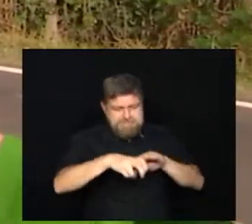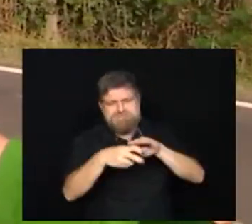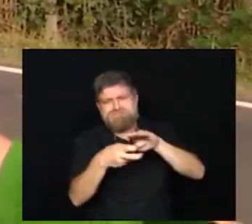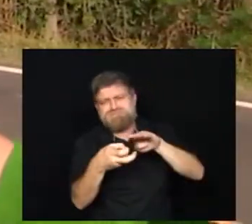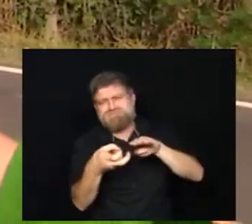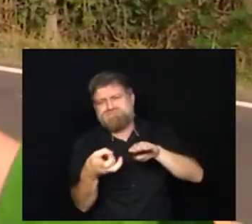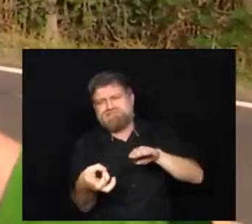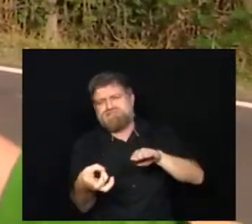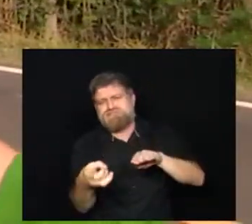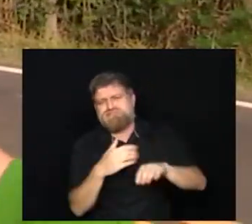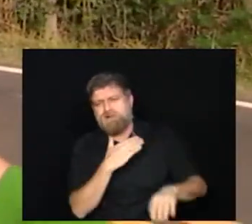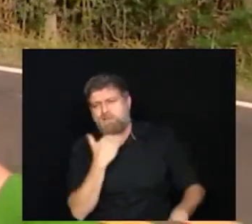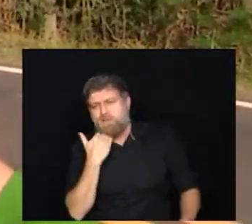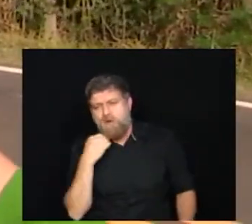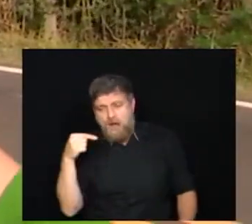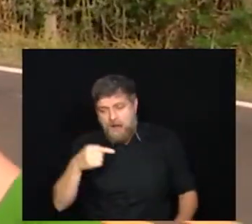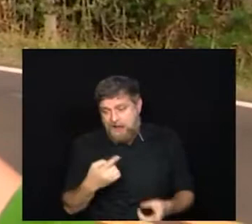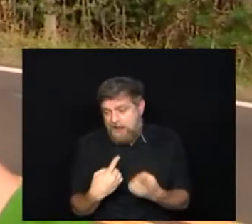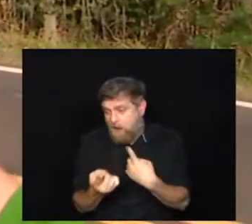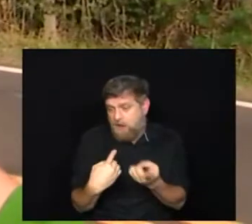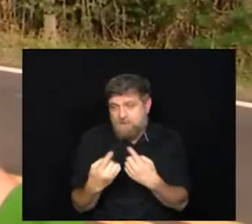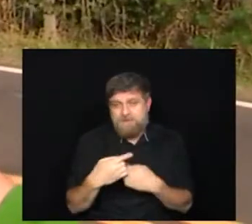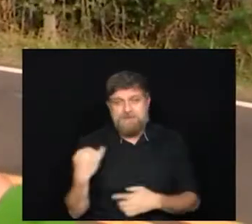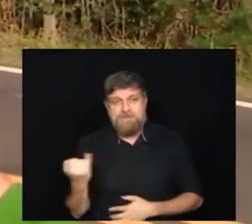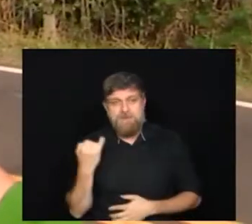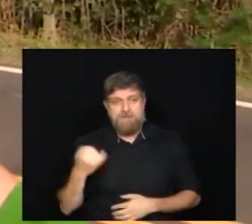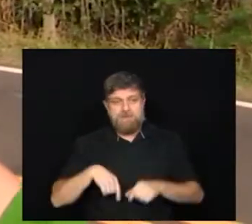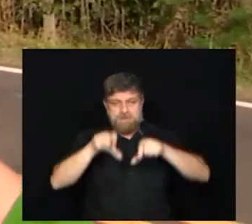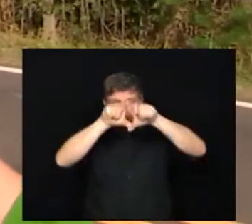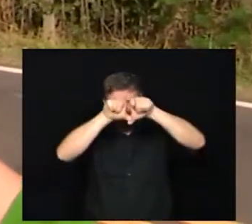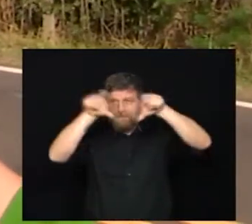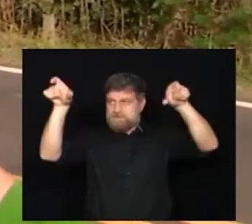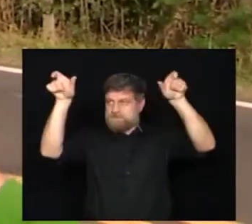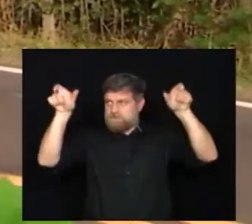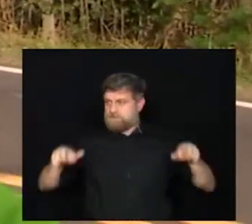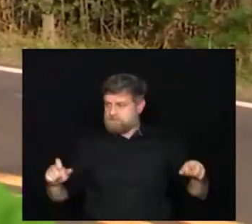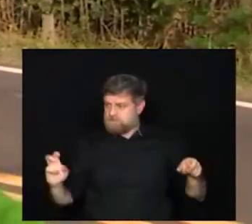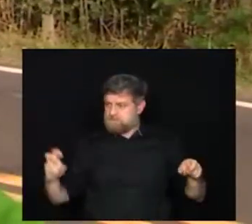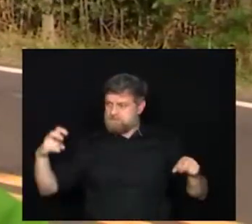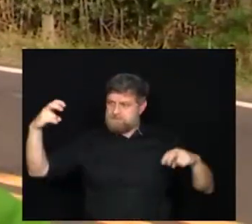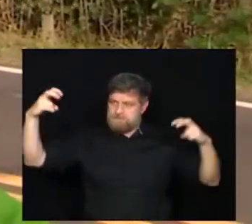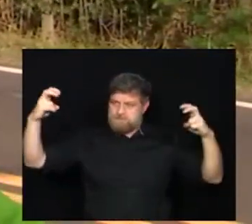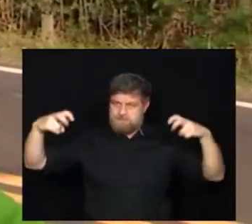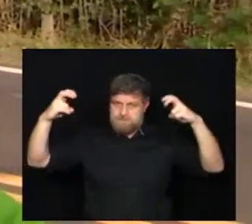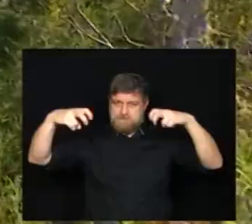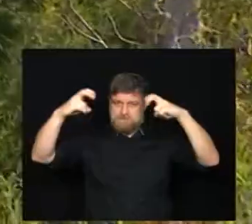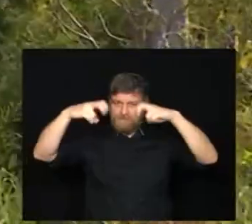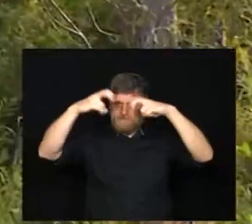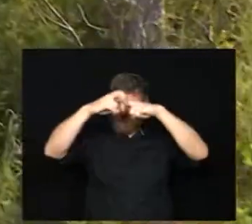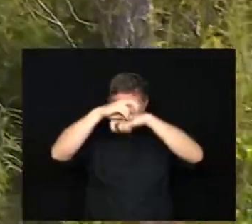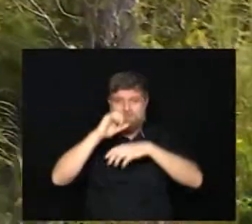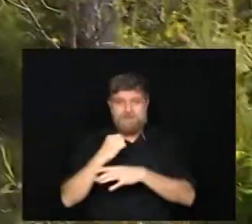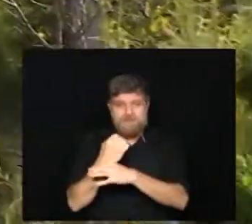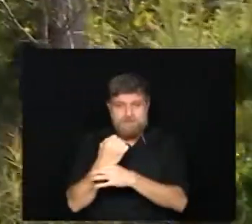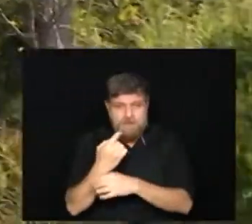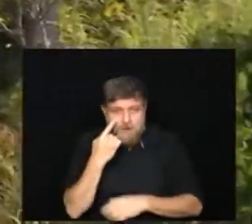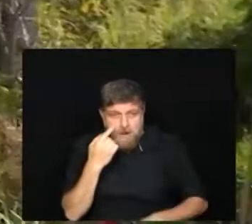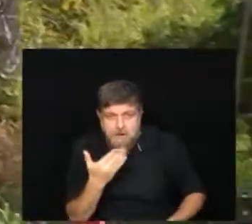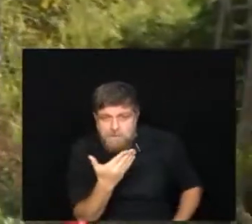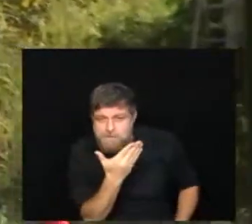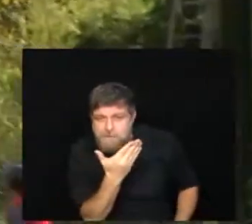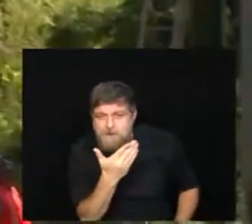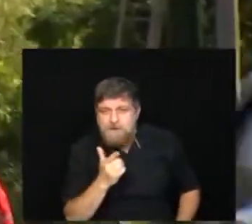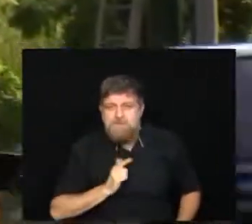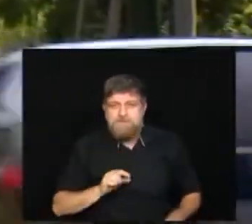são constantes nessas rodovias, então é muito importante essas passagens para garantir a segurança deles, né? As passagens aéreas